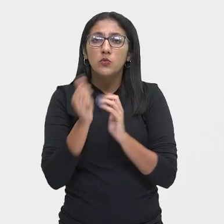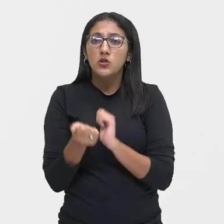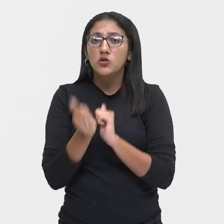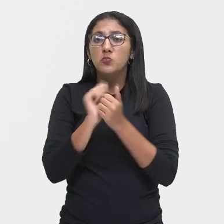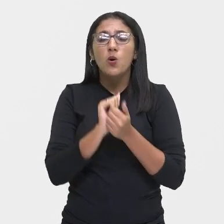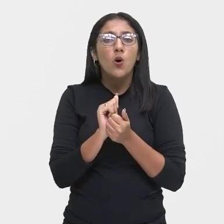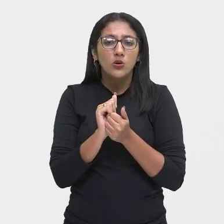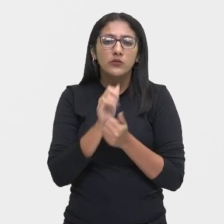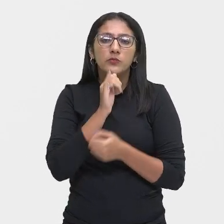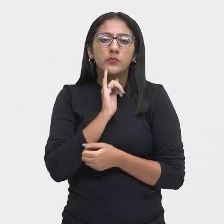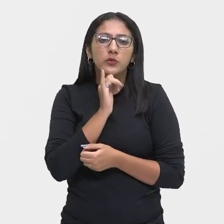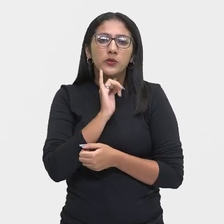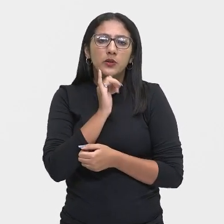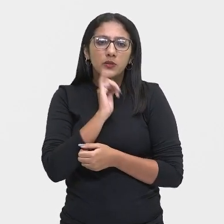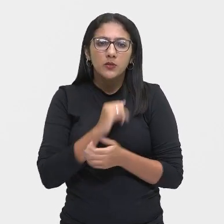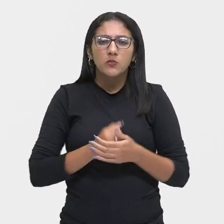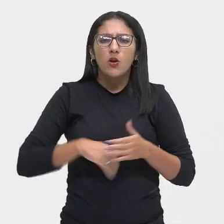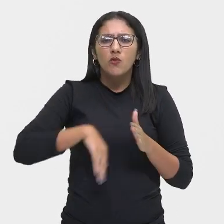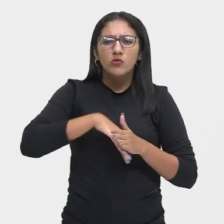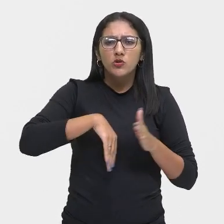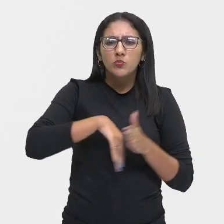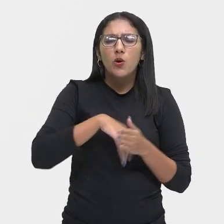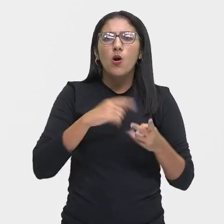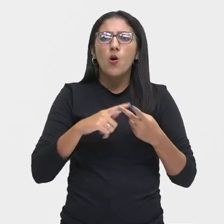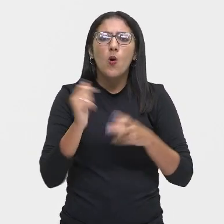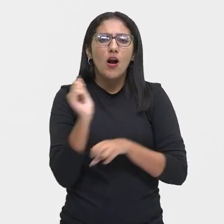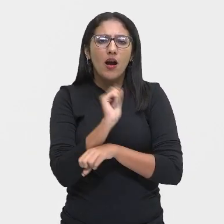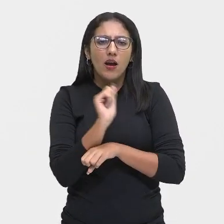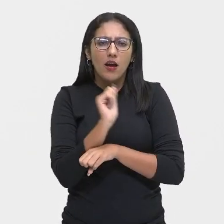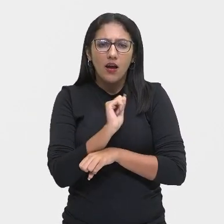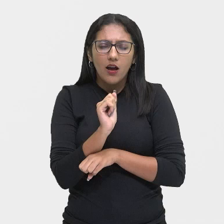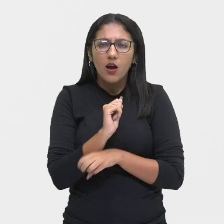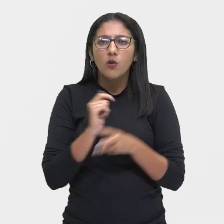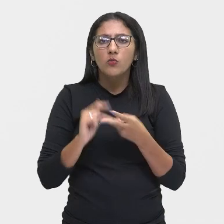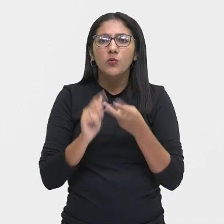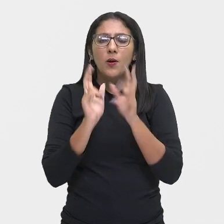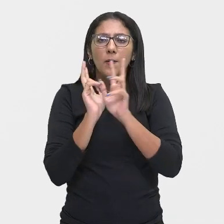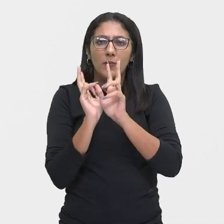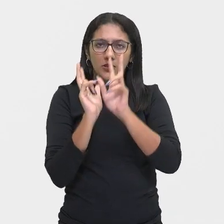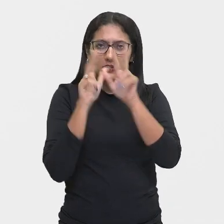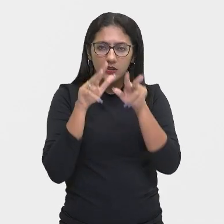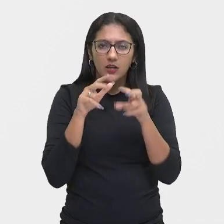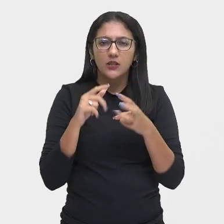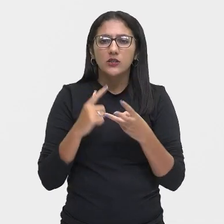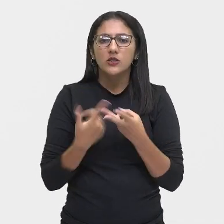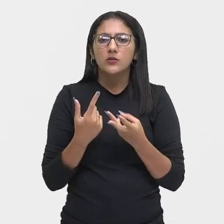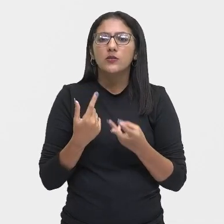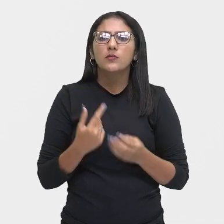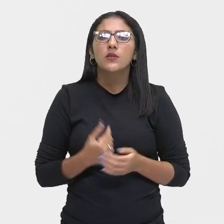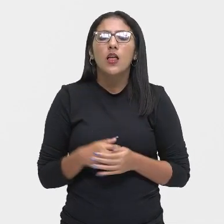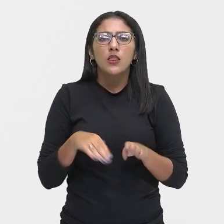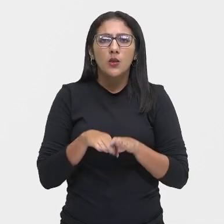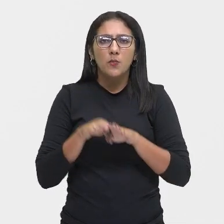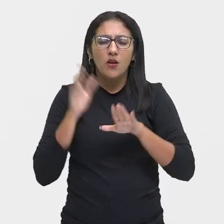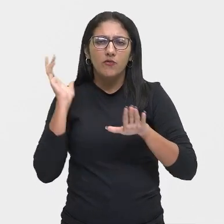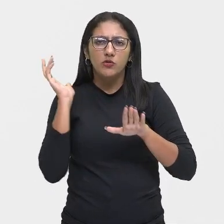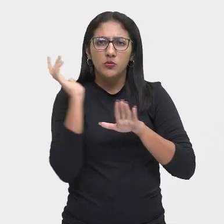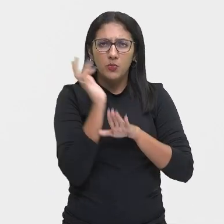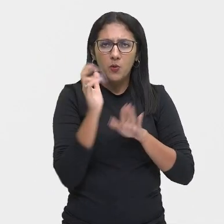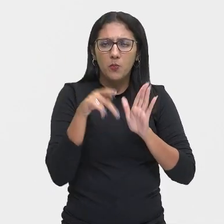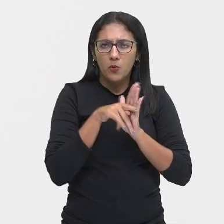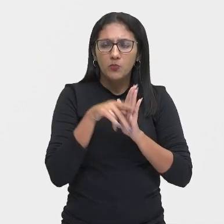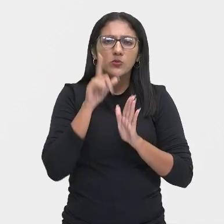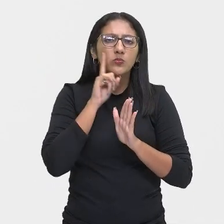tradicionais como os de futebol automobilístico, basquete, futebol